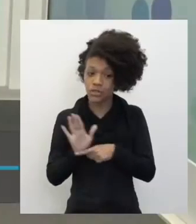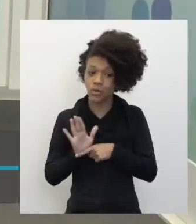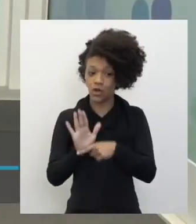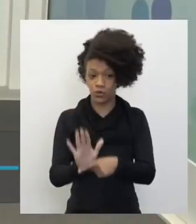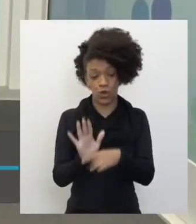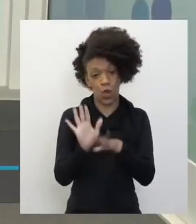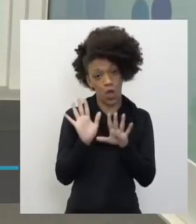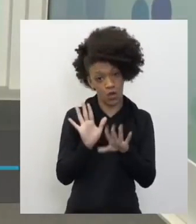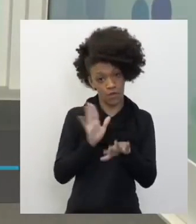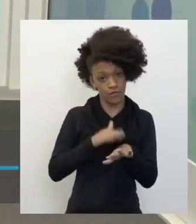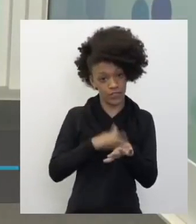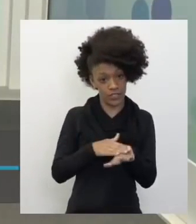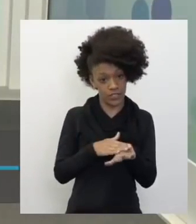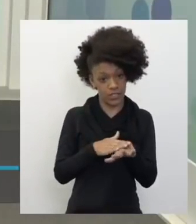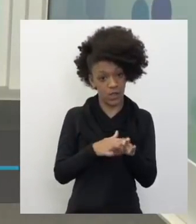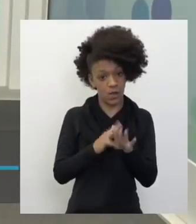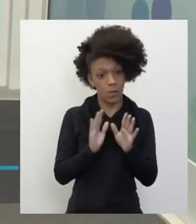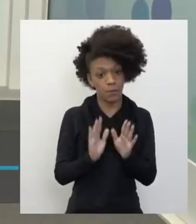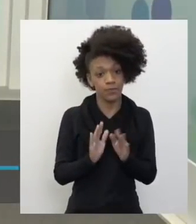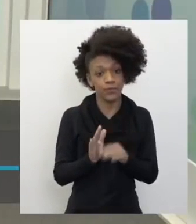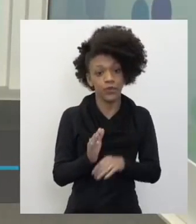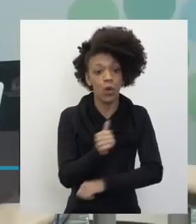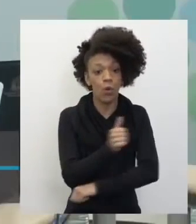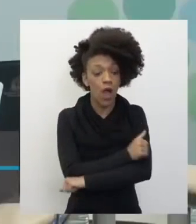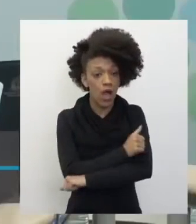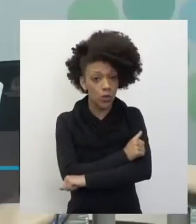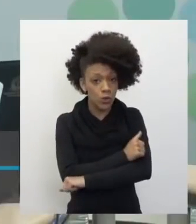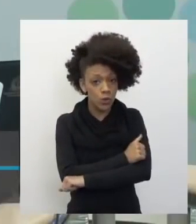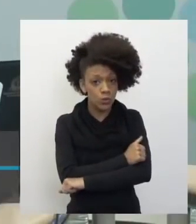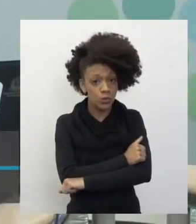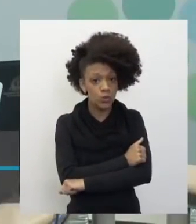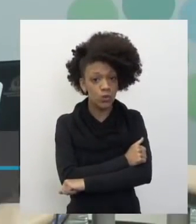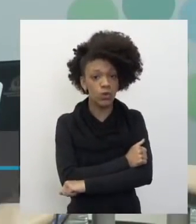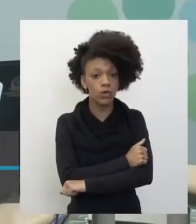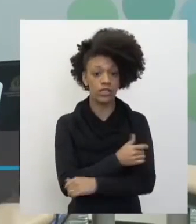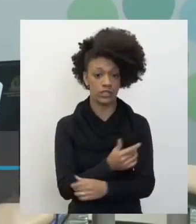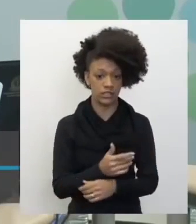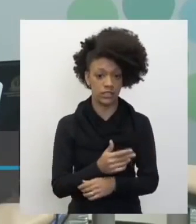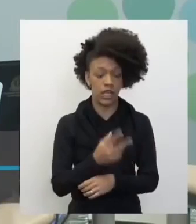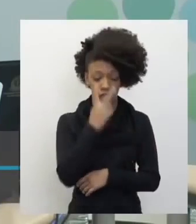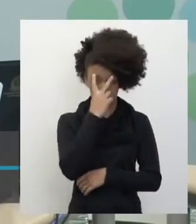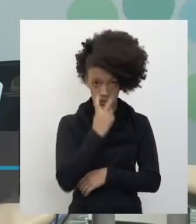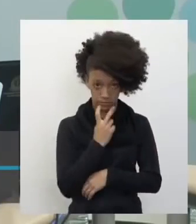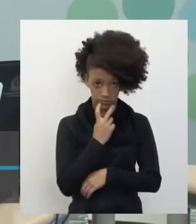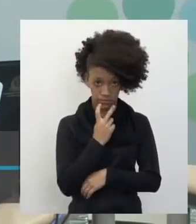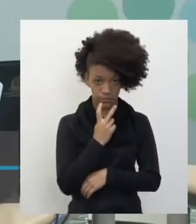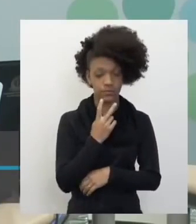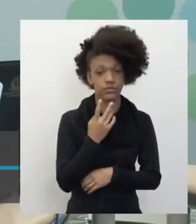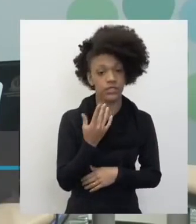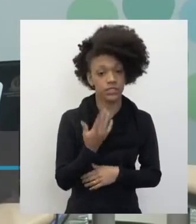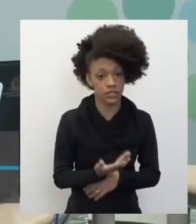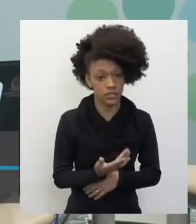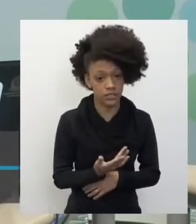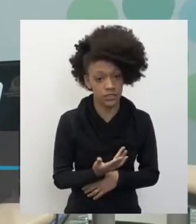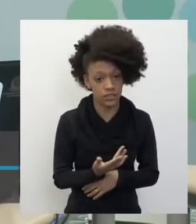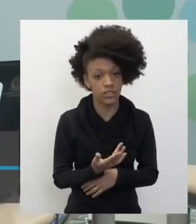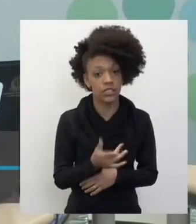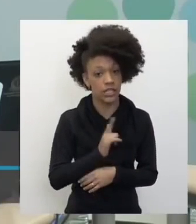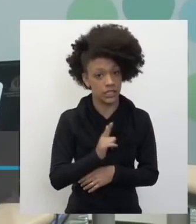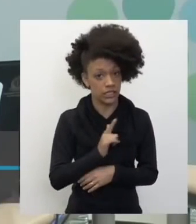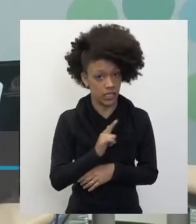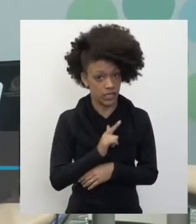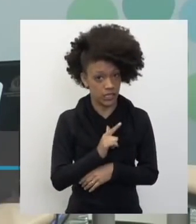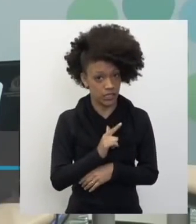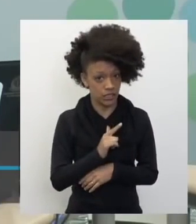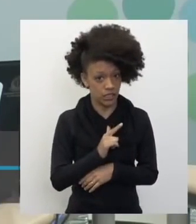casa. Vamos fazer um apêndice aqui. O aluno que está com deficiência visual, que ele tem,